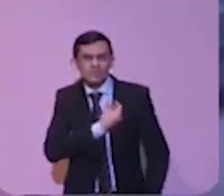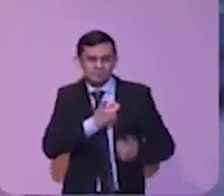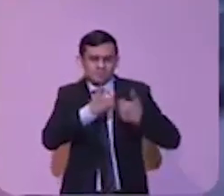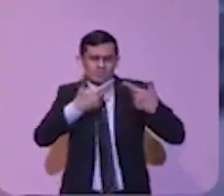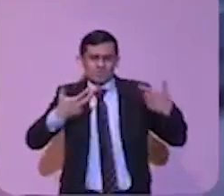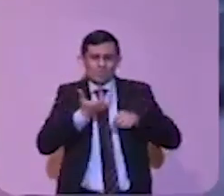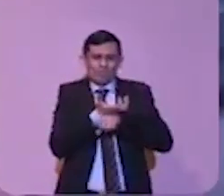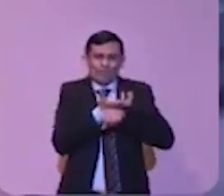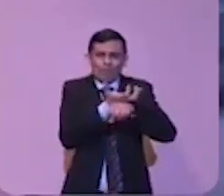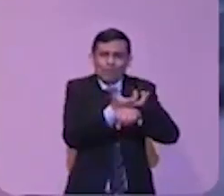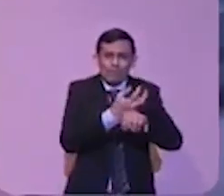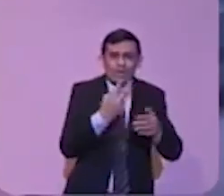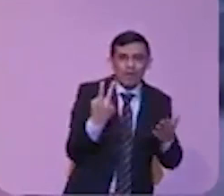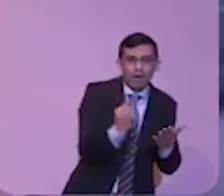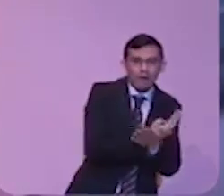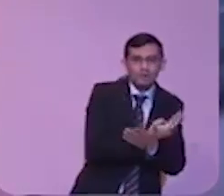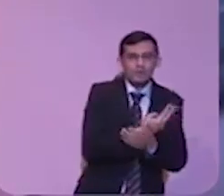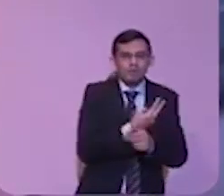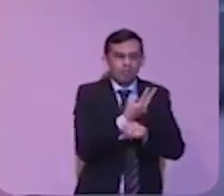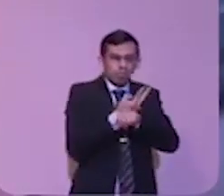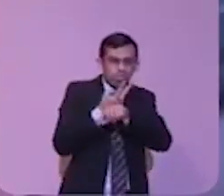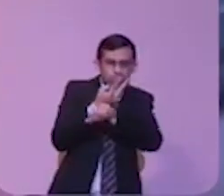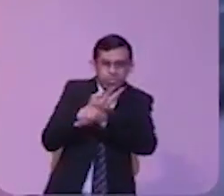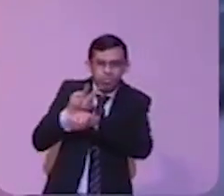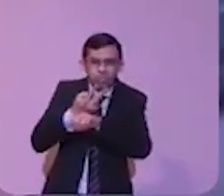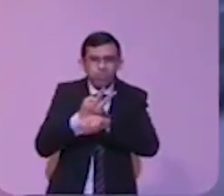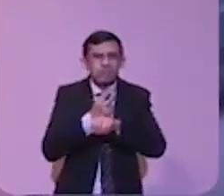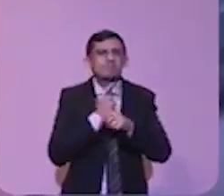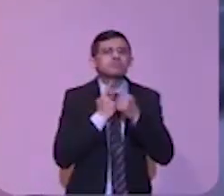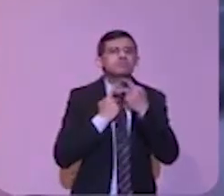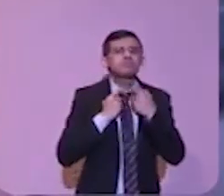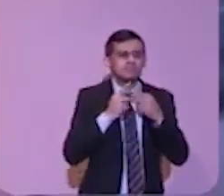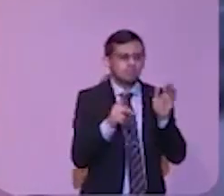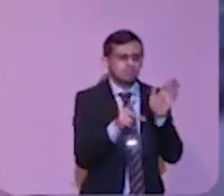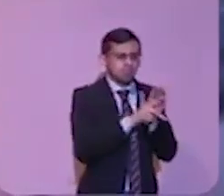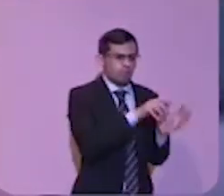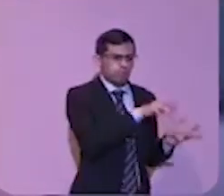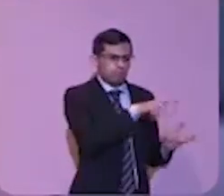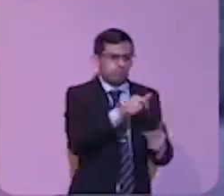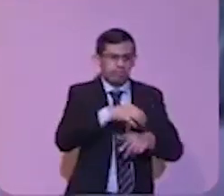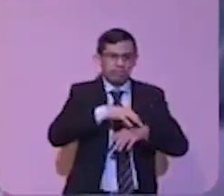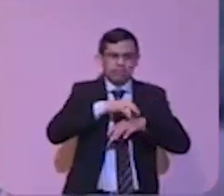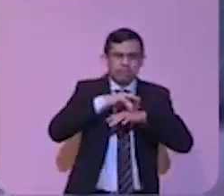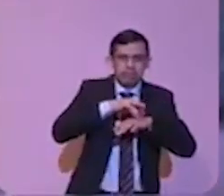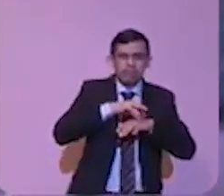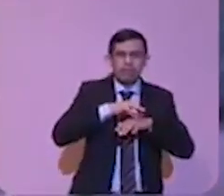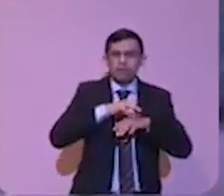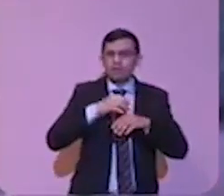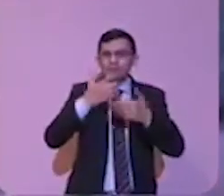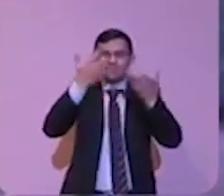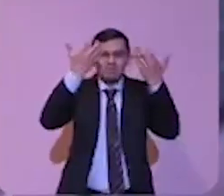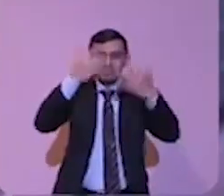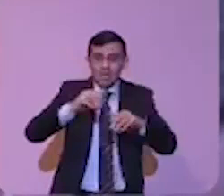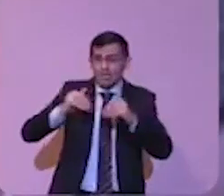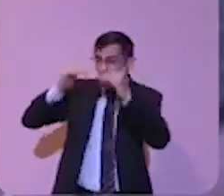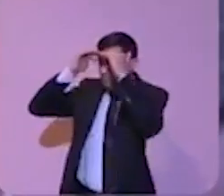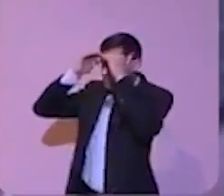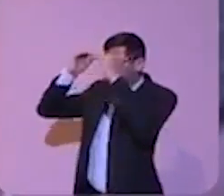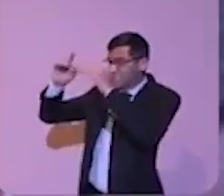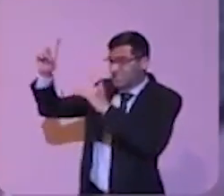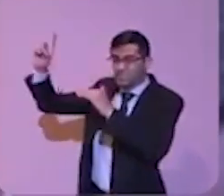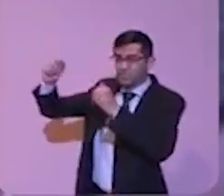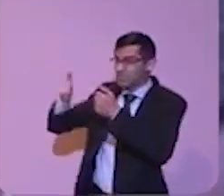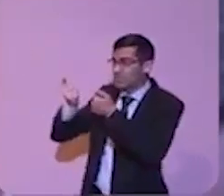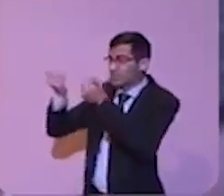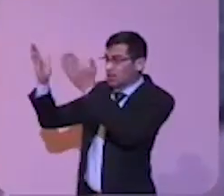coisas vãs, tem buscado o prazer da carne e não o prazer da adoração